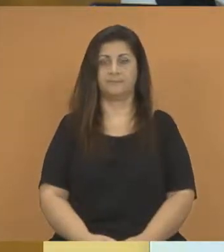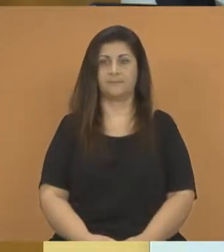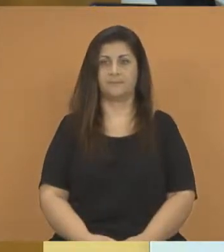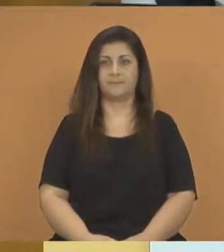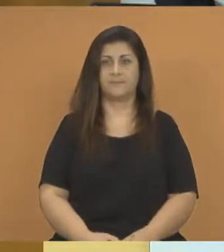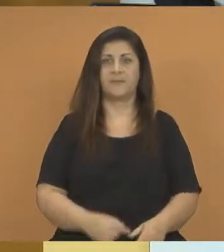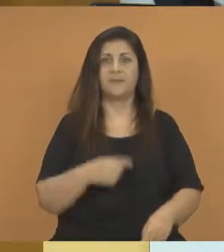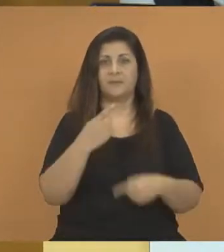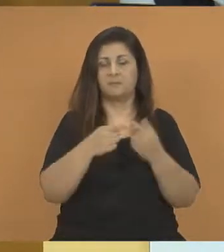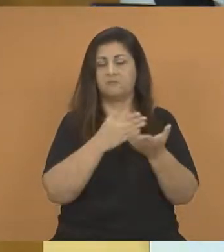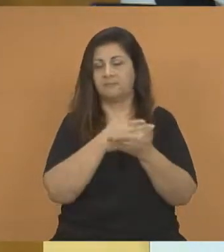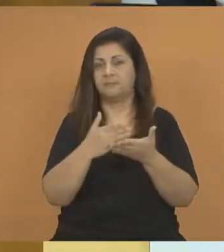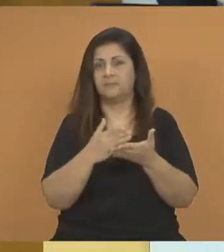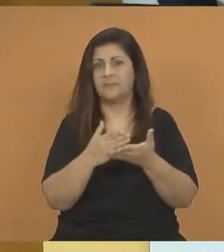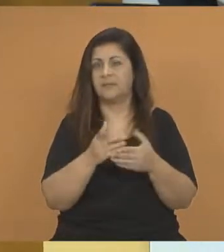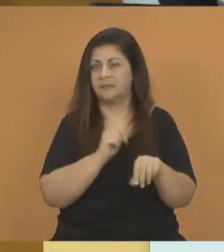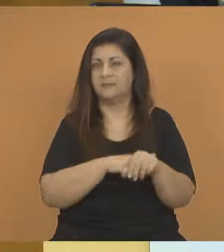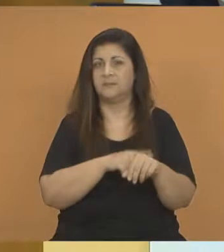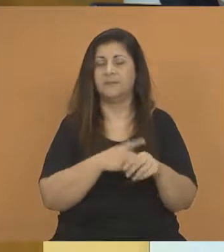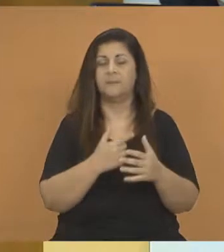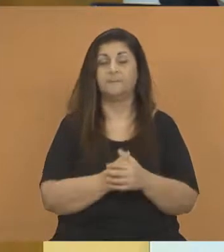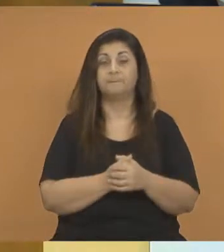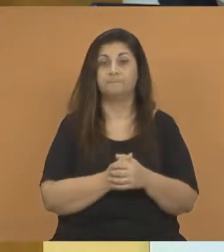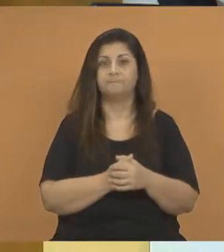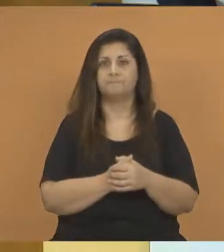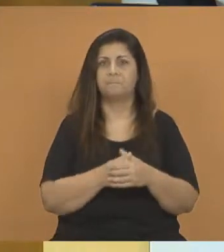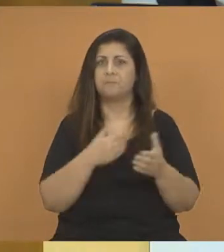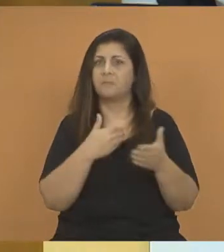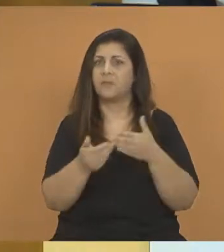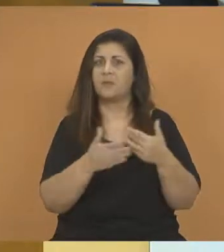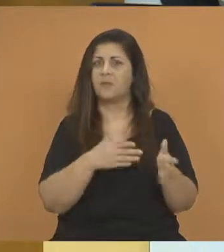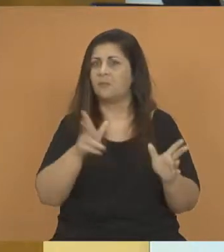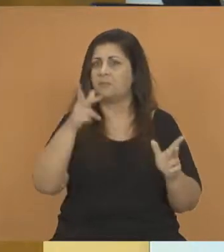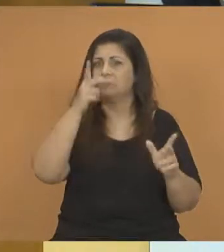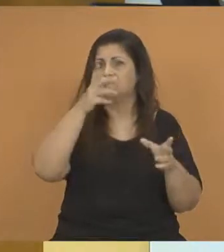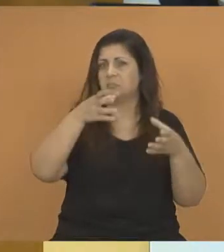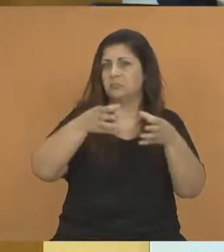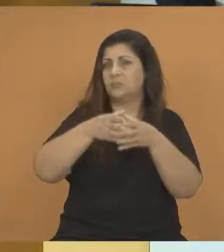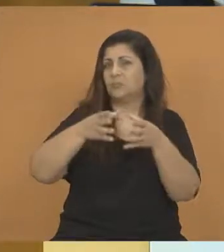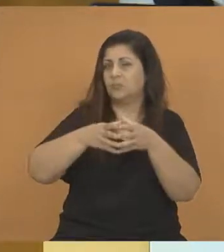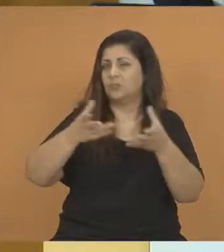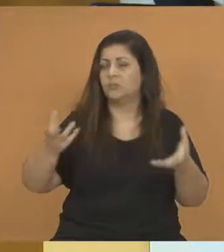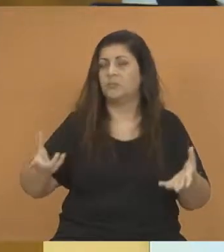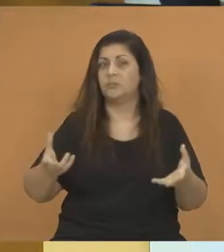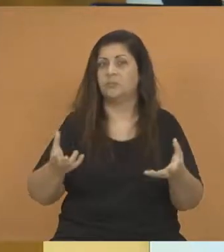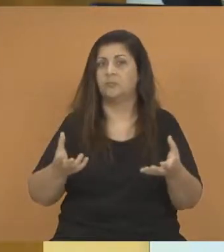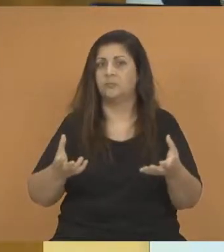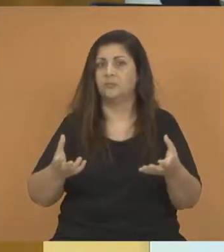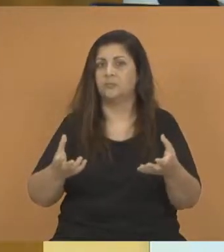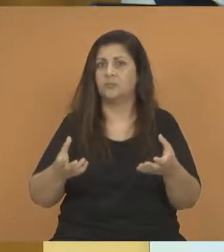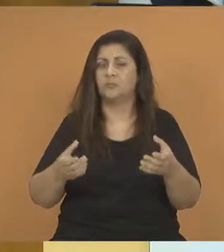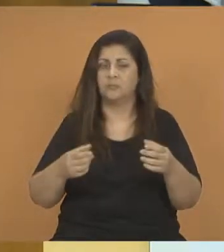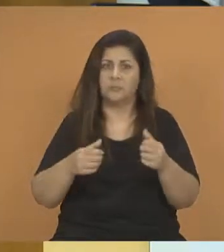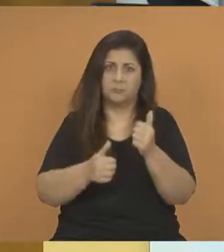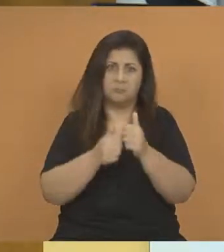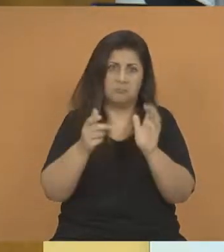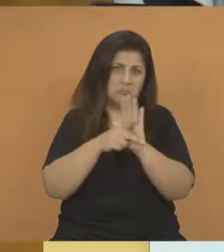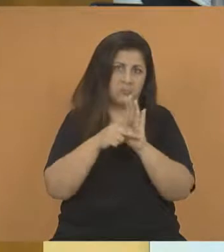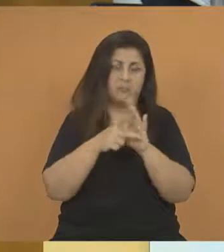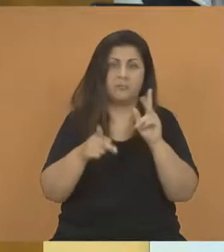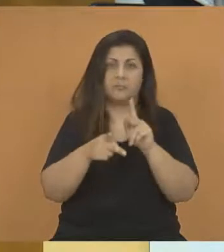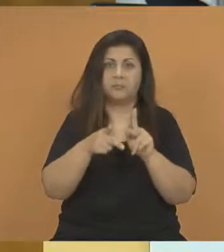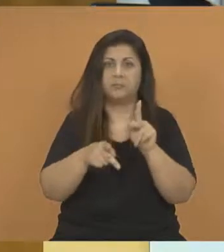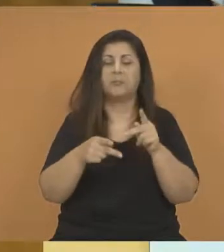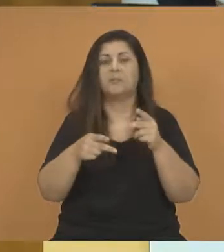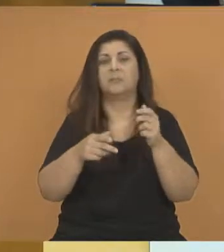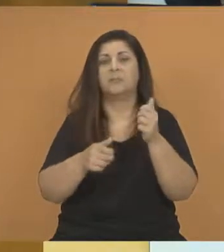Decorrido o prazo dos parágrafos anterior, quaisquer outras entidades interessadas ligadas ao esporte poderão solicitar a